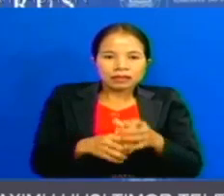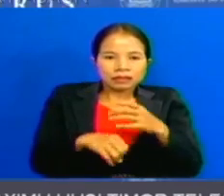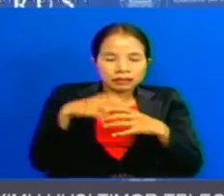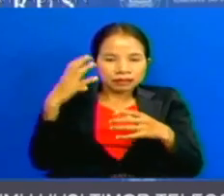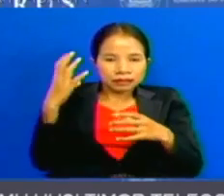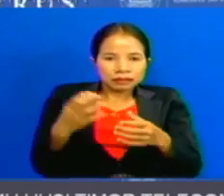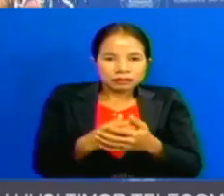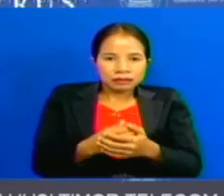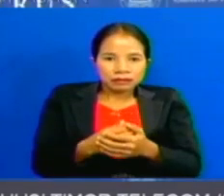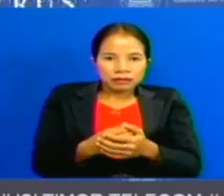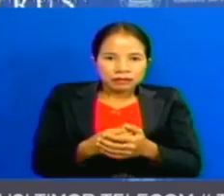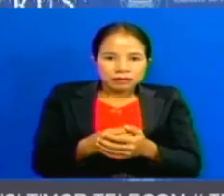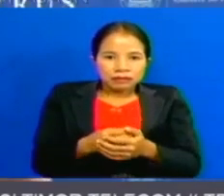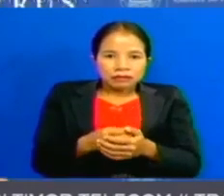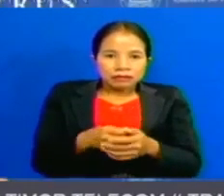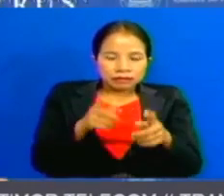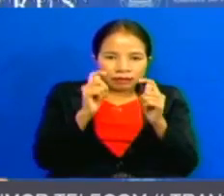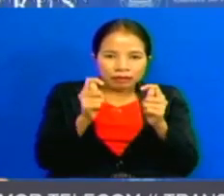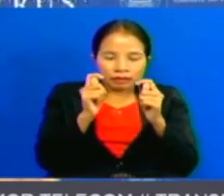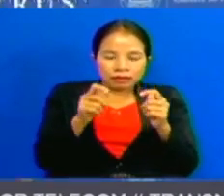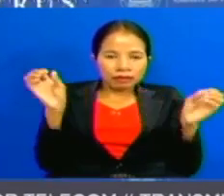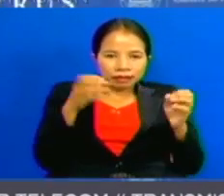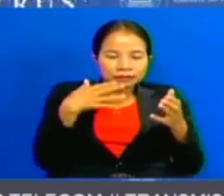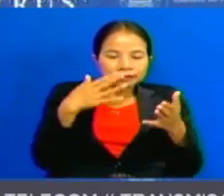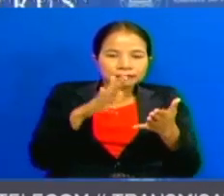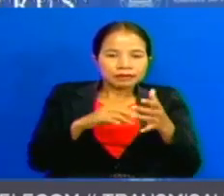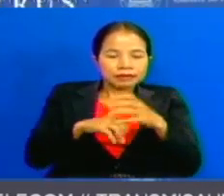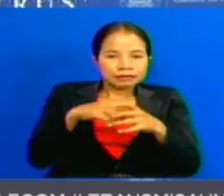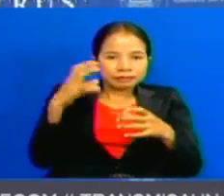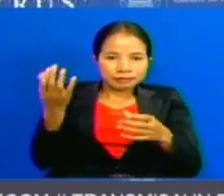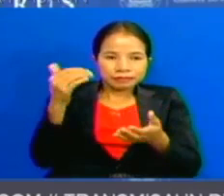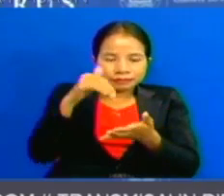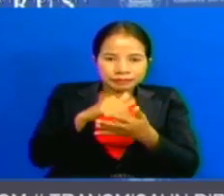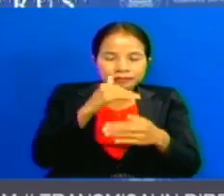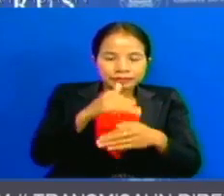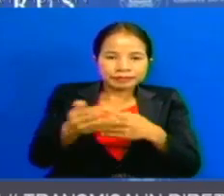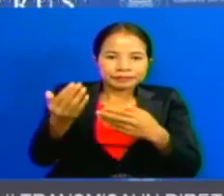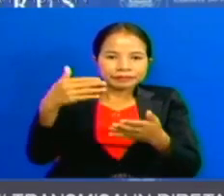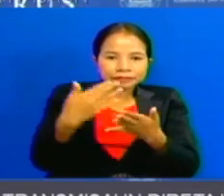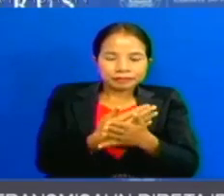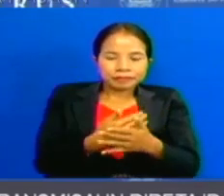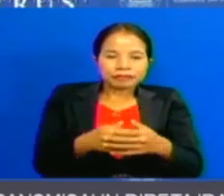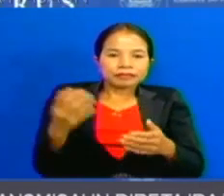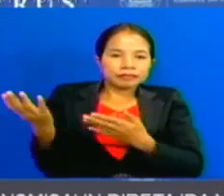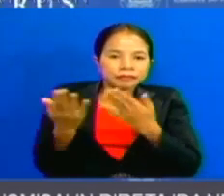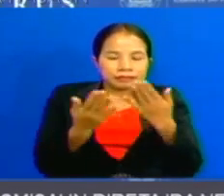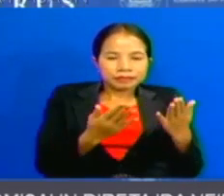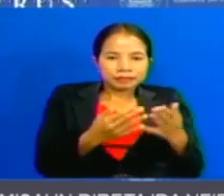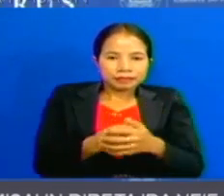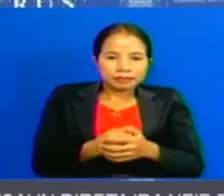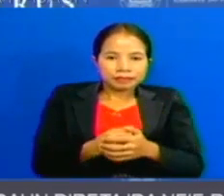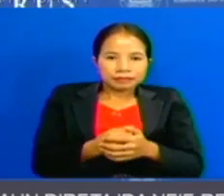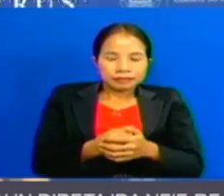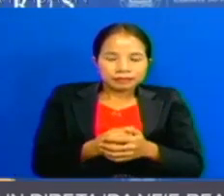que resíduos químicos ser no bem que lá dia que vai ambiente, assai te fale, processa fale, no bem que tem que exportar, e também exporta, se